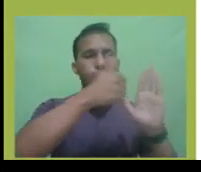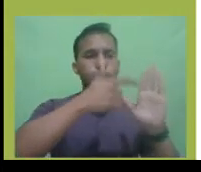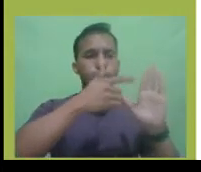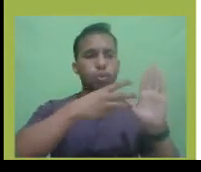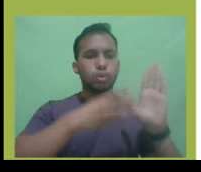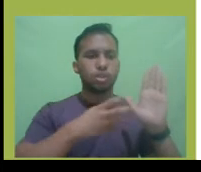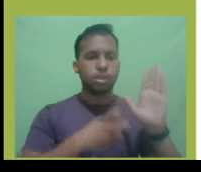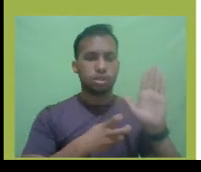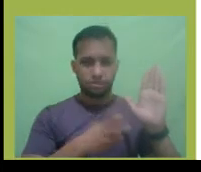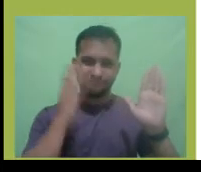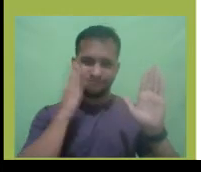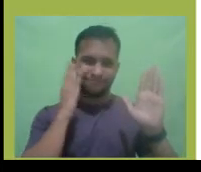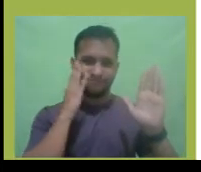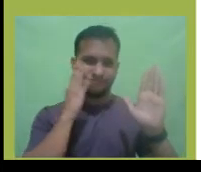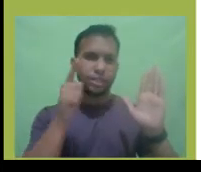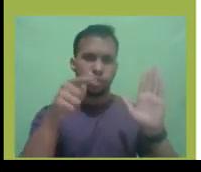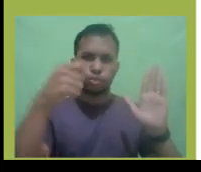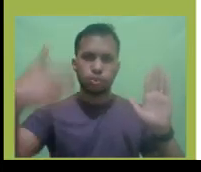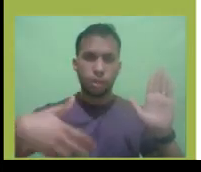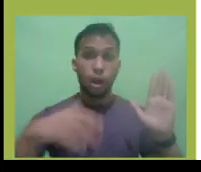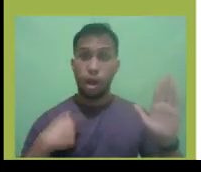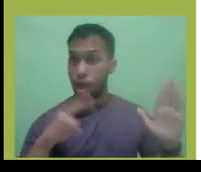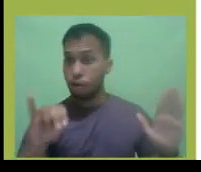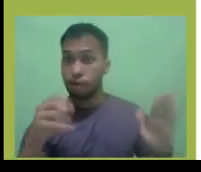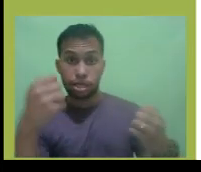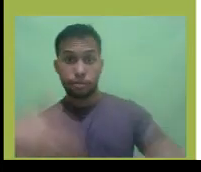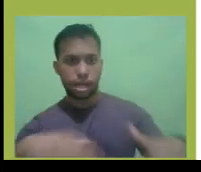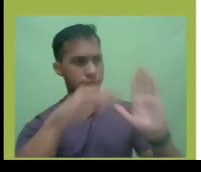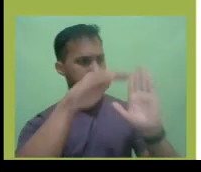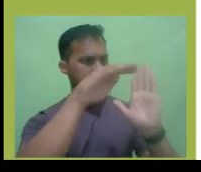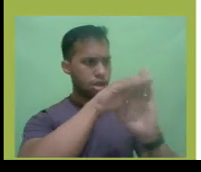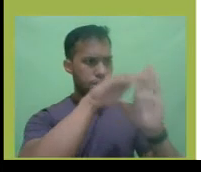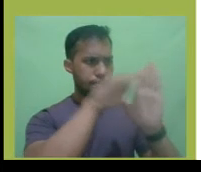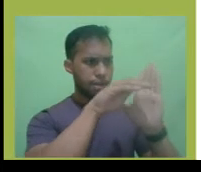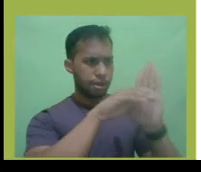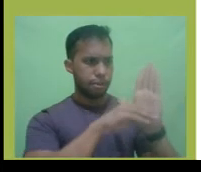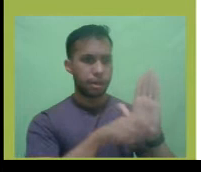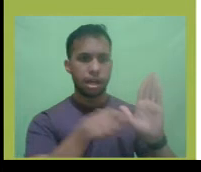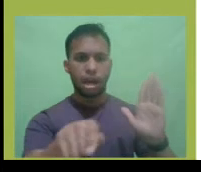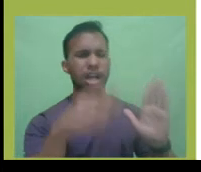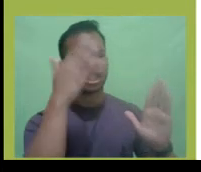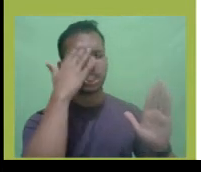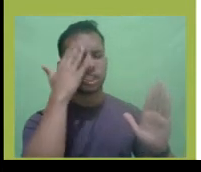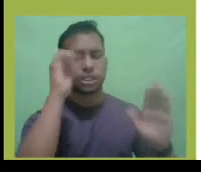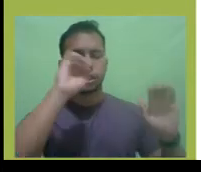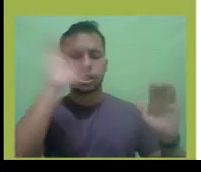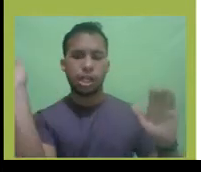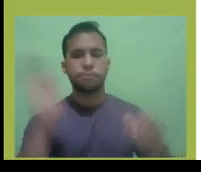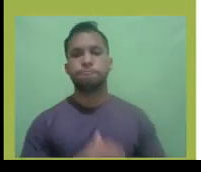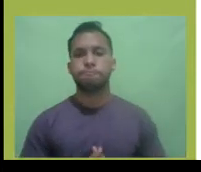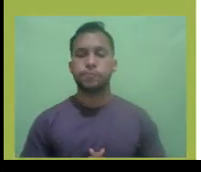que vai ser falado, o que vai ser abordado e consegue te acompanhar com mais facilidade. Então, por exemplo, este é um título de